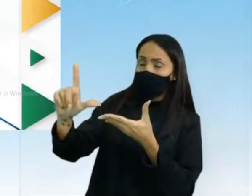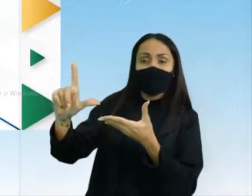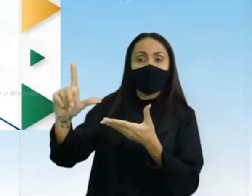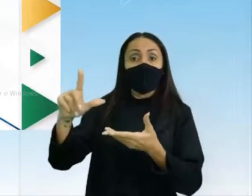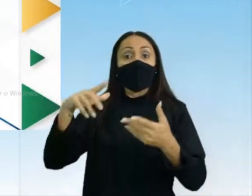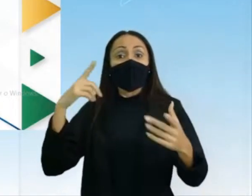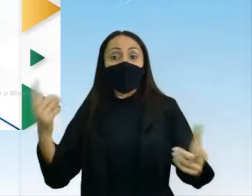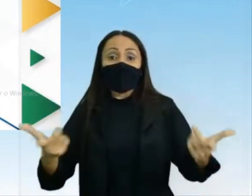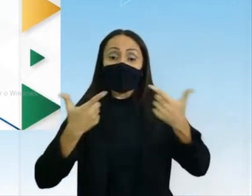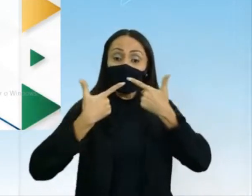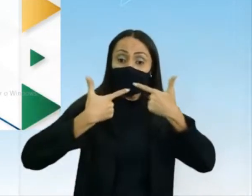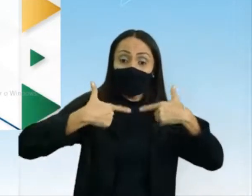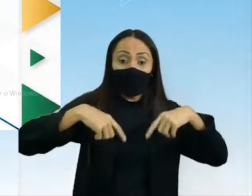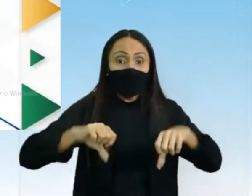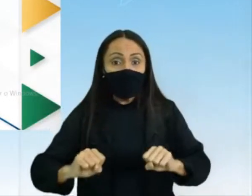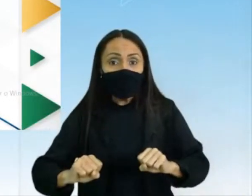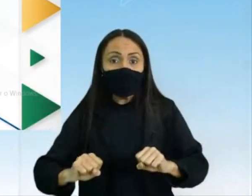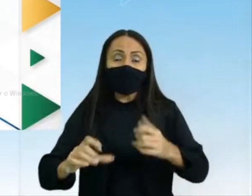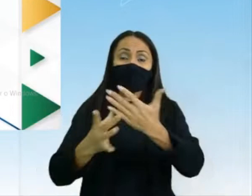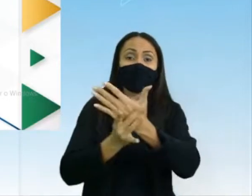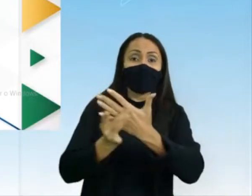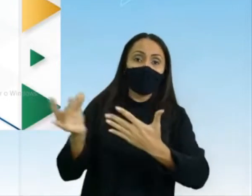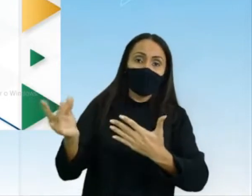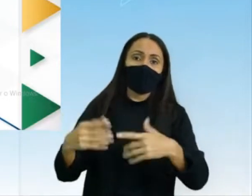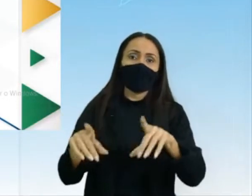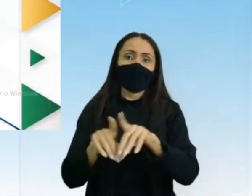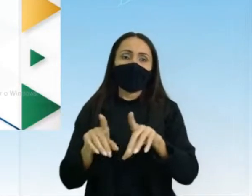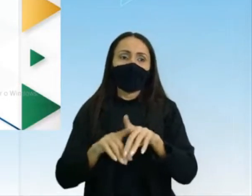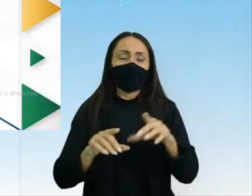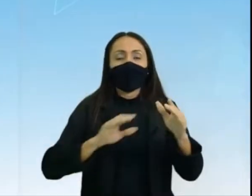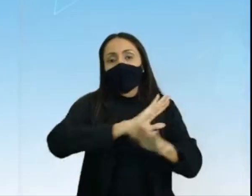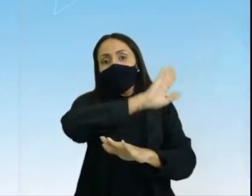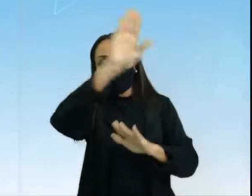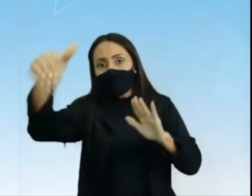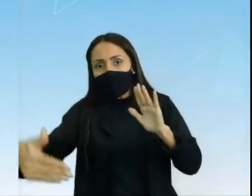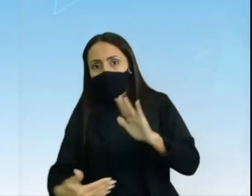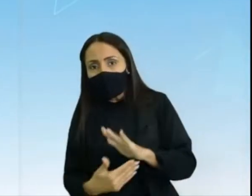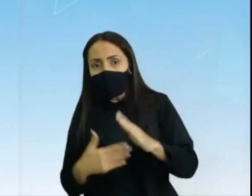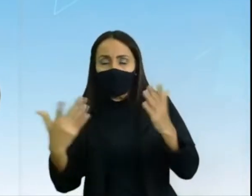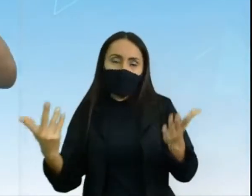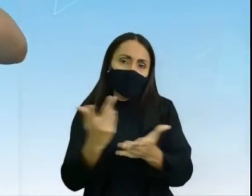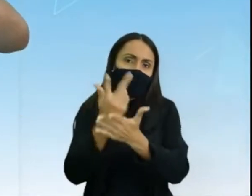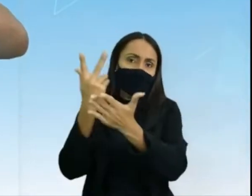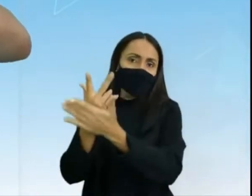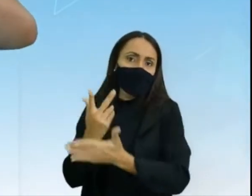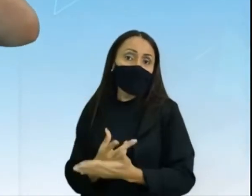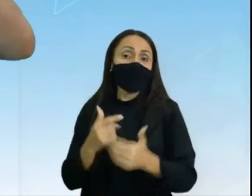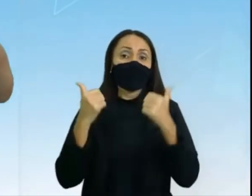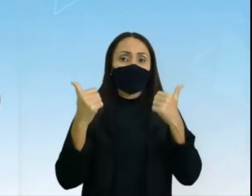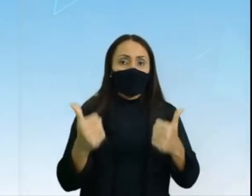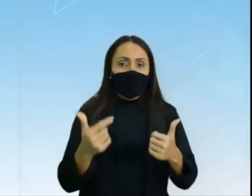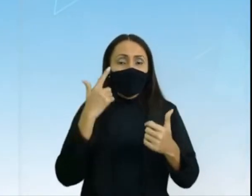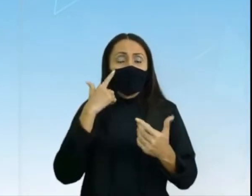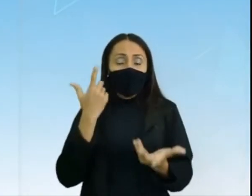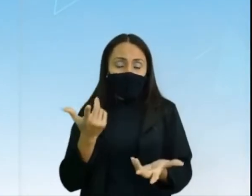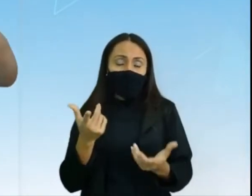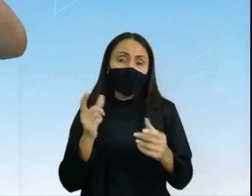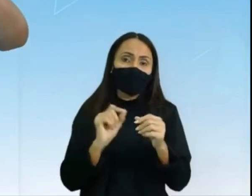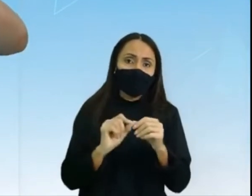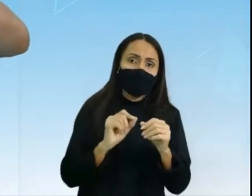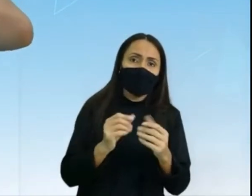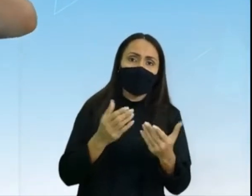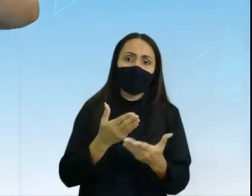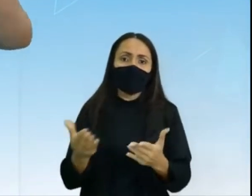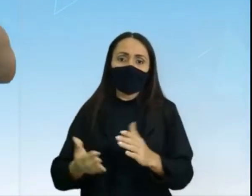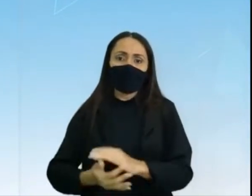aspectos linguísticos e semióticos, todo esse aparato, certo? Que está sendo realizado aí,